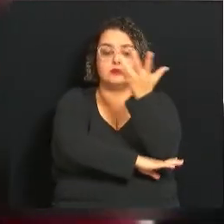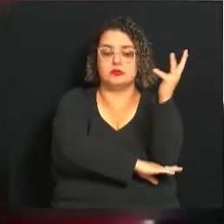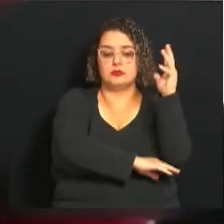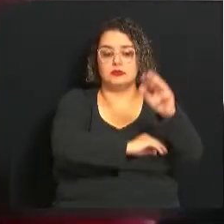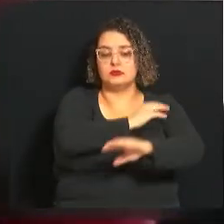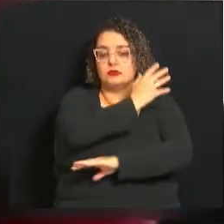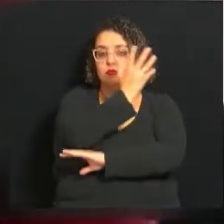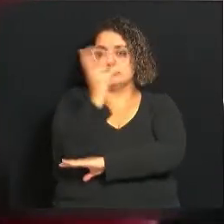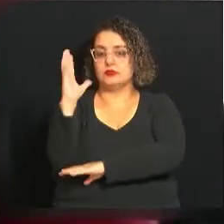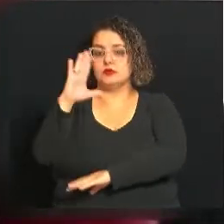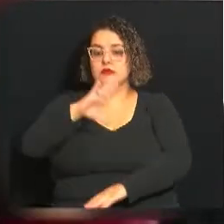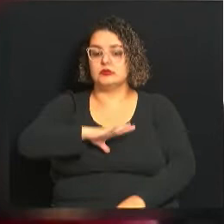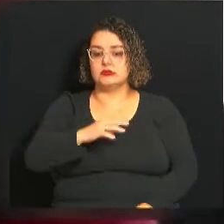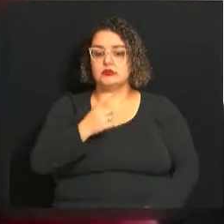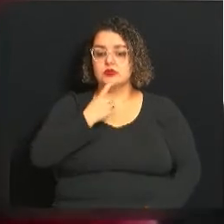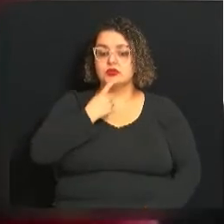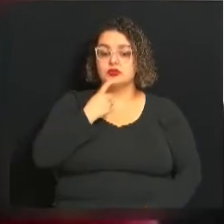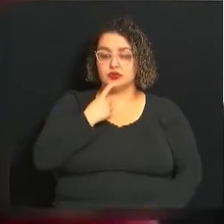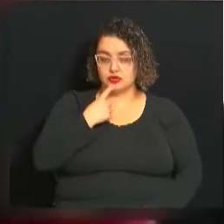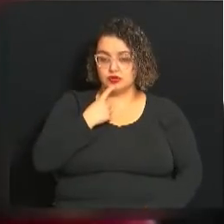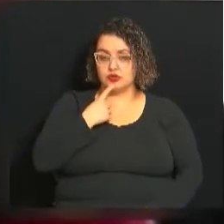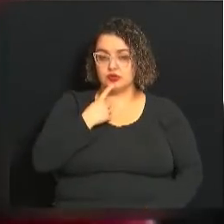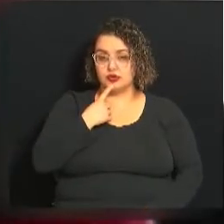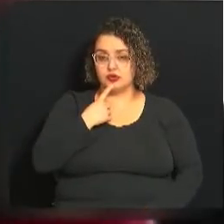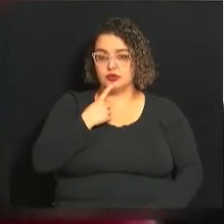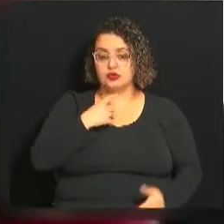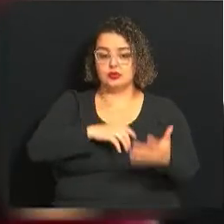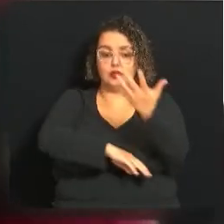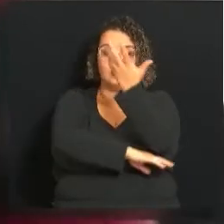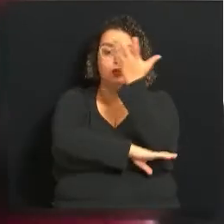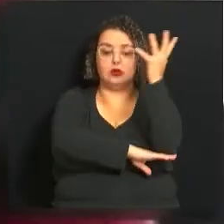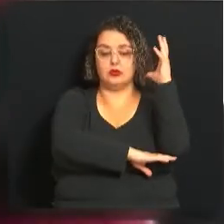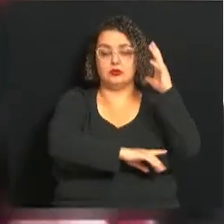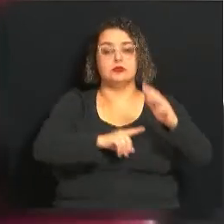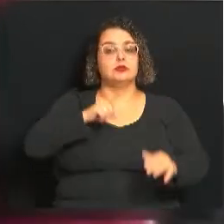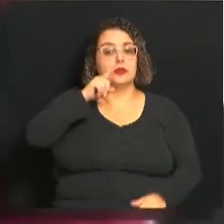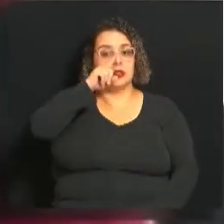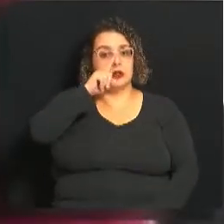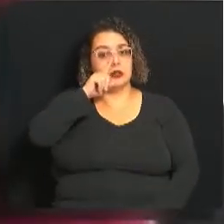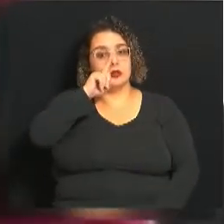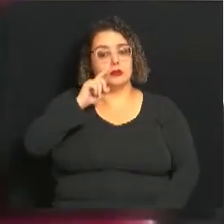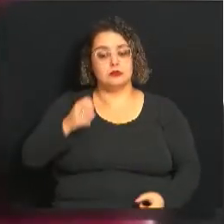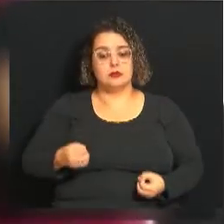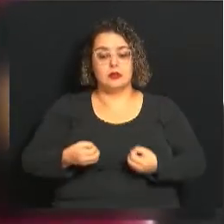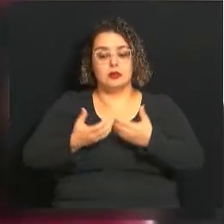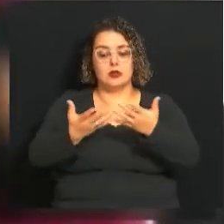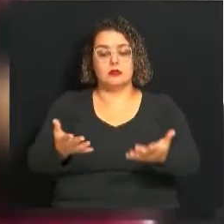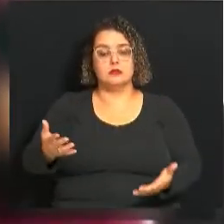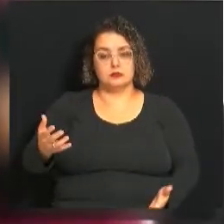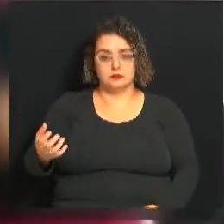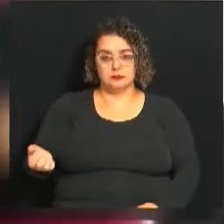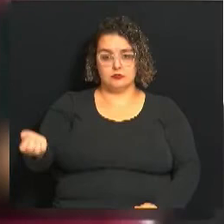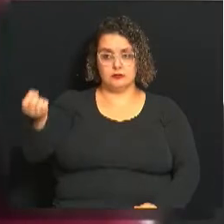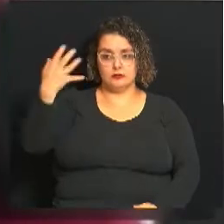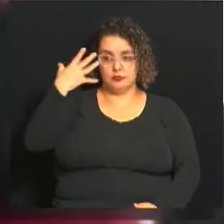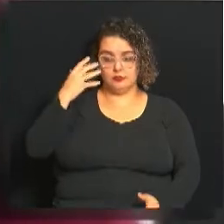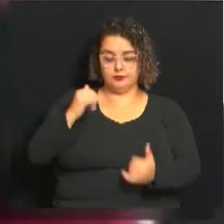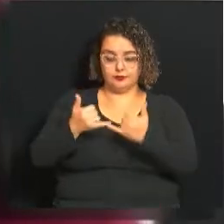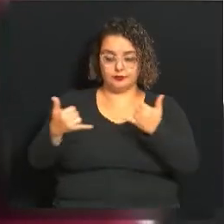Campinas, arborização que coloca em risco o fornecimento de energia na rede primária, na rede de alta